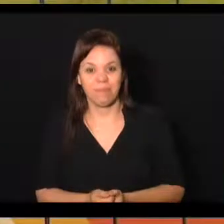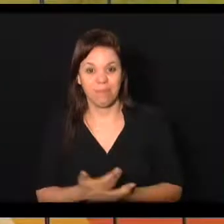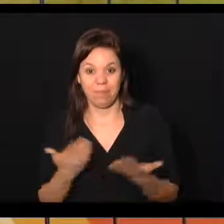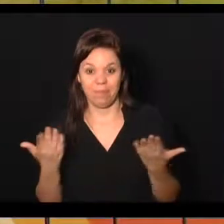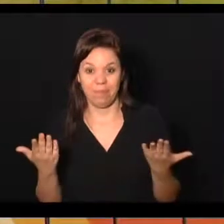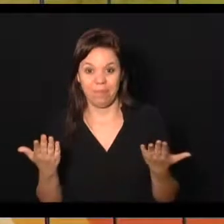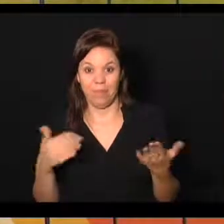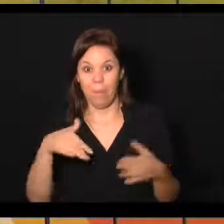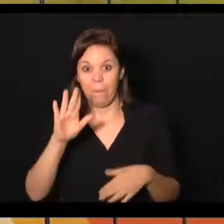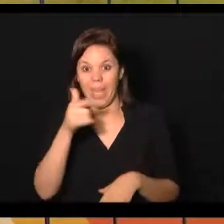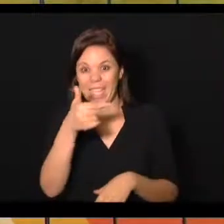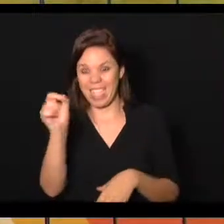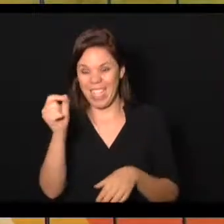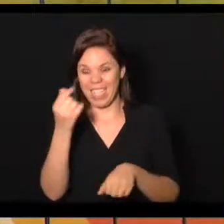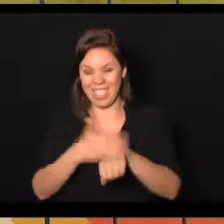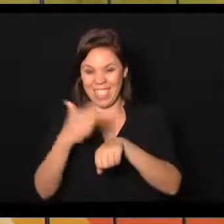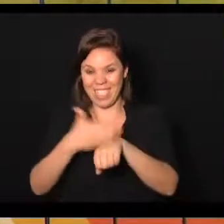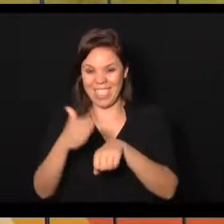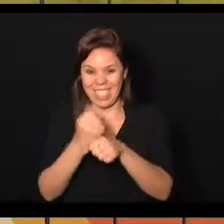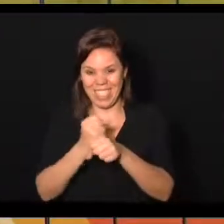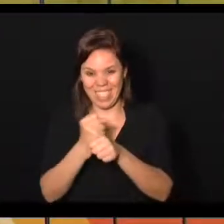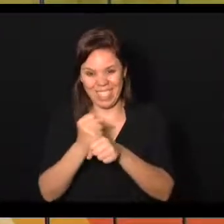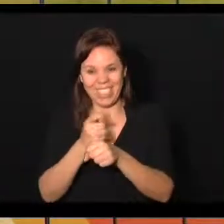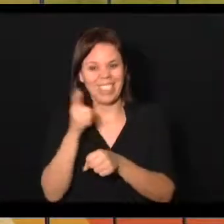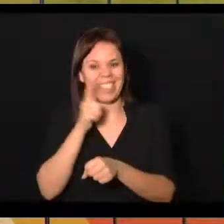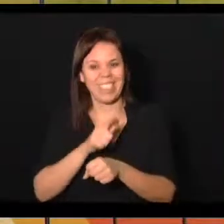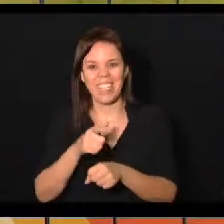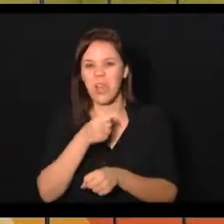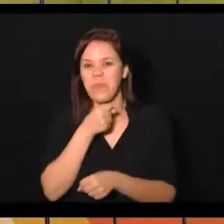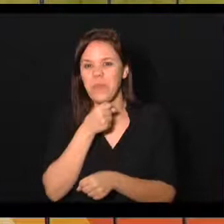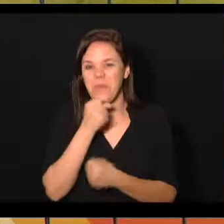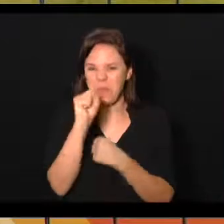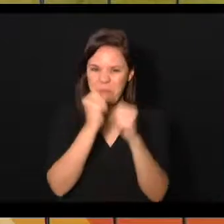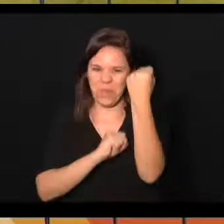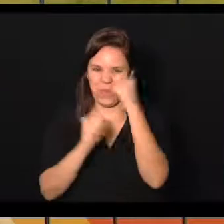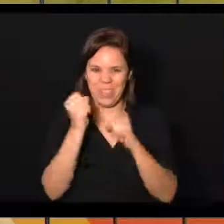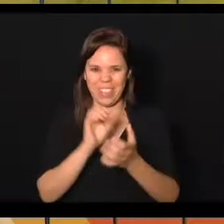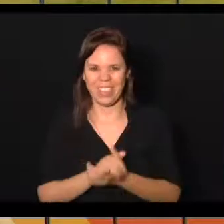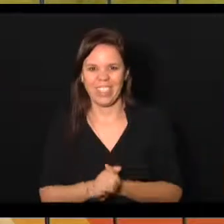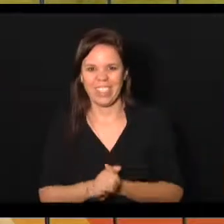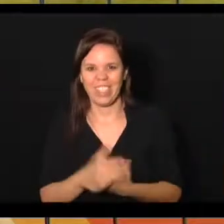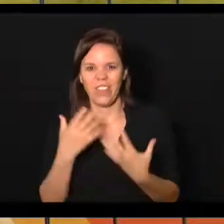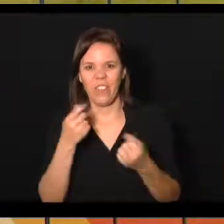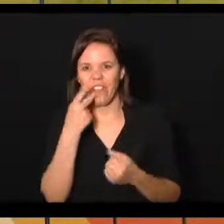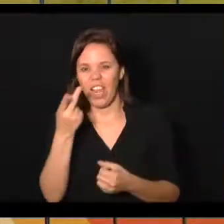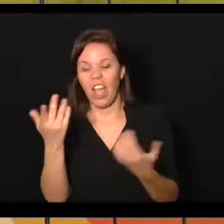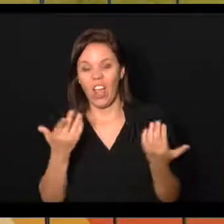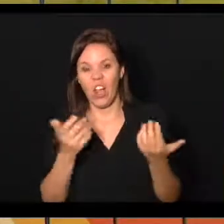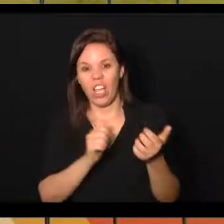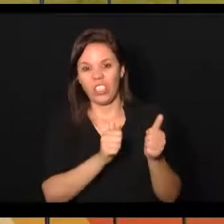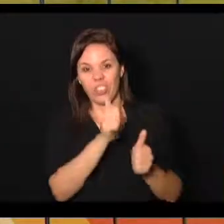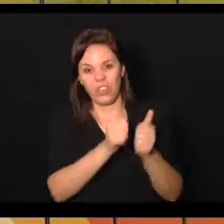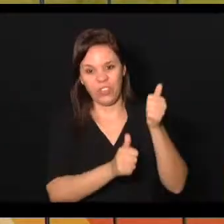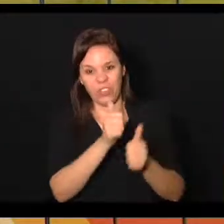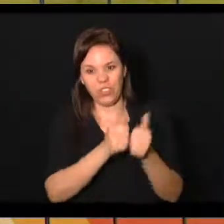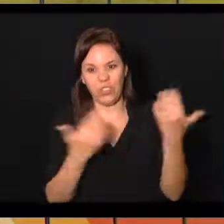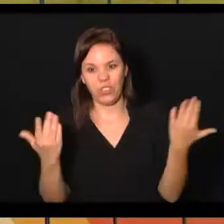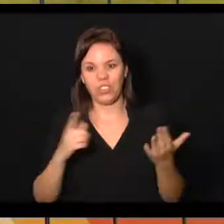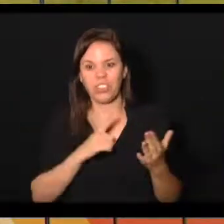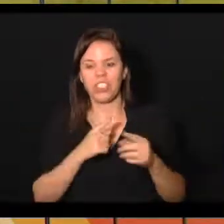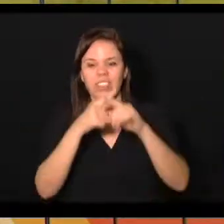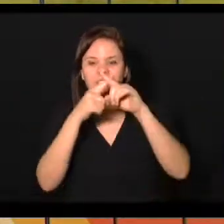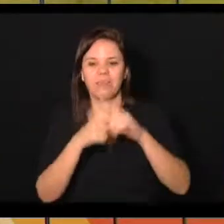Mais uns 10 anos de prática e teremos um repórter boxeador. Vamos falar de futebol agora, porque hoje é dia de